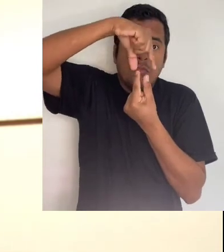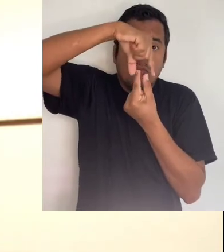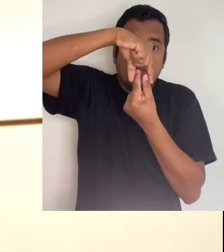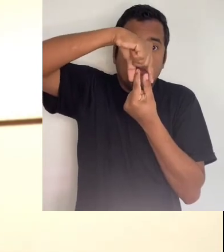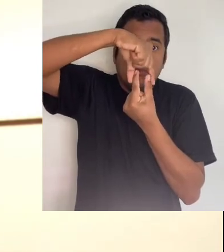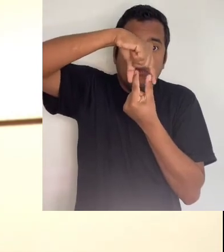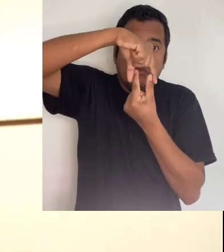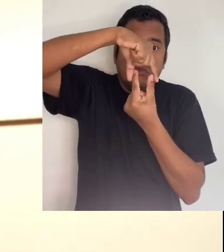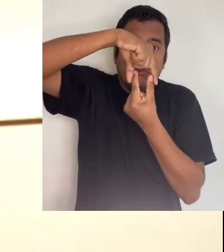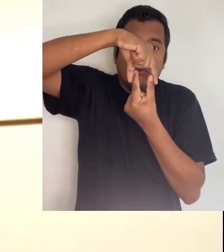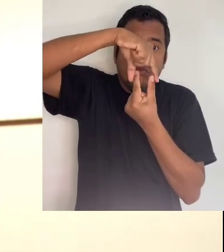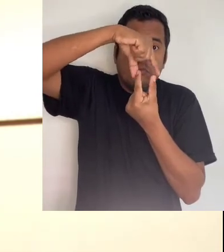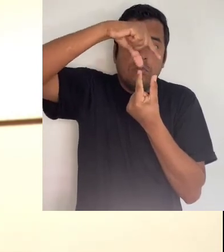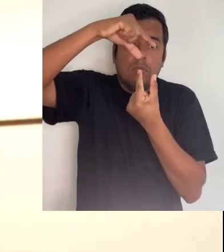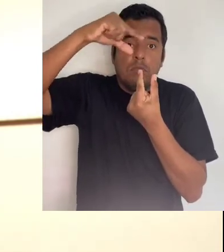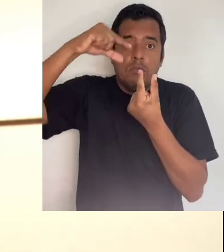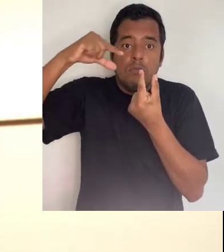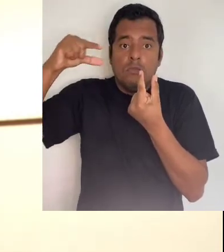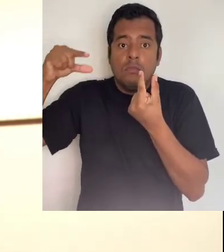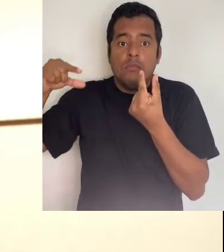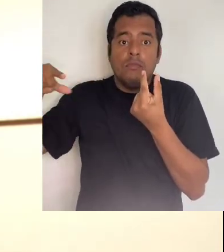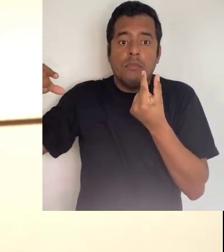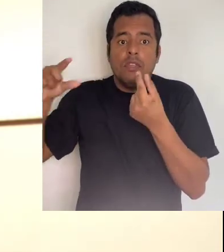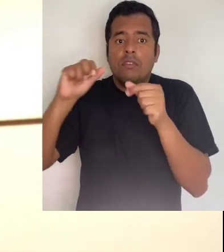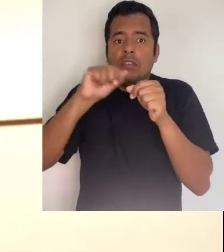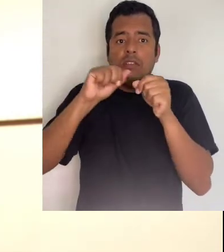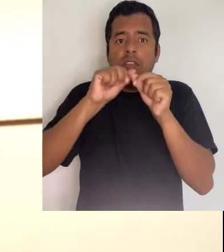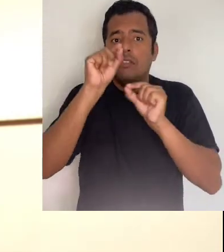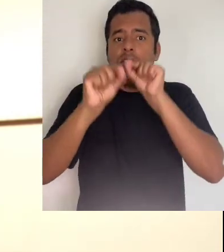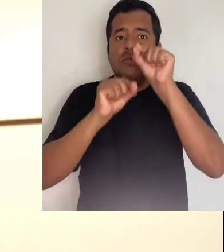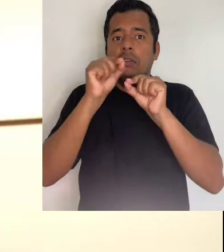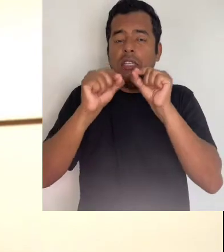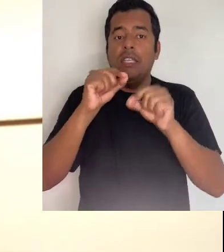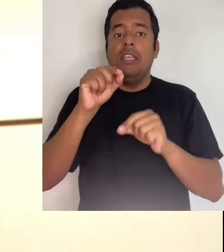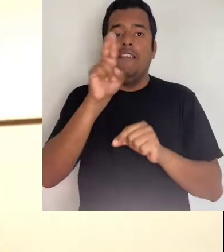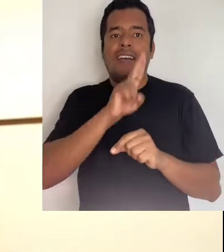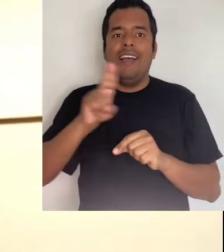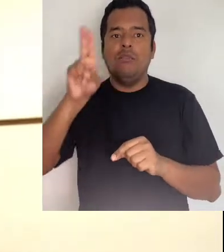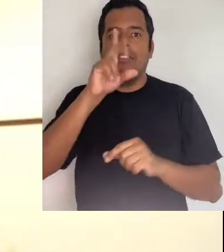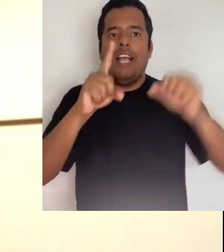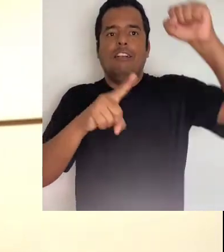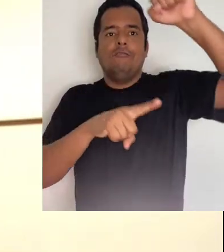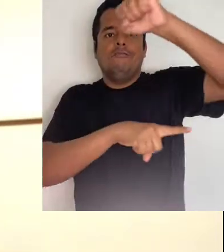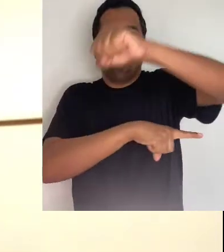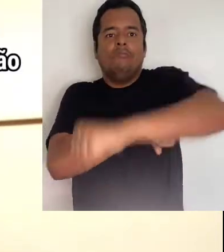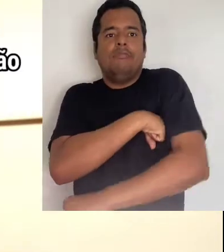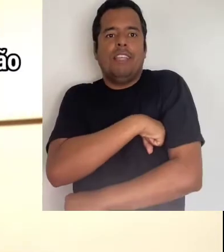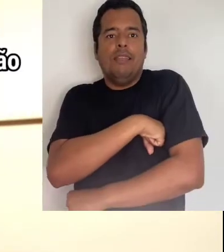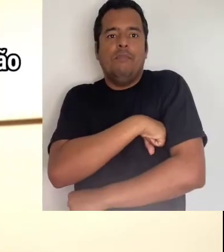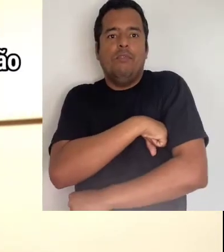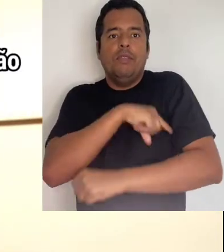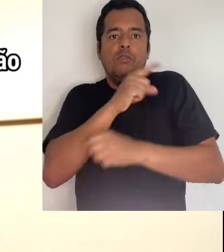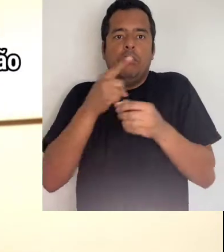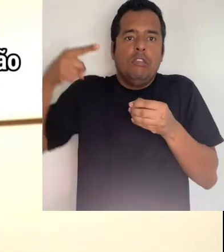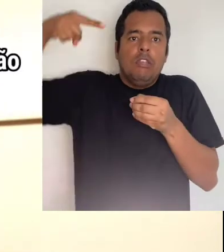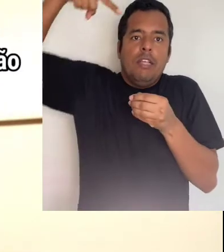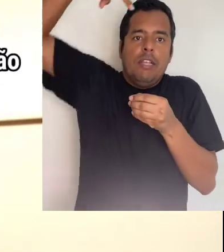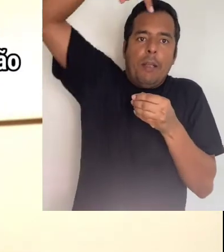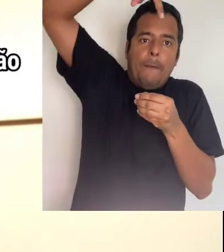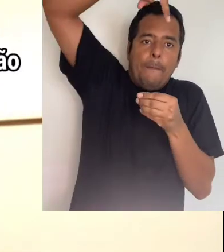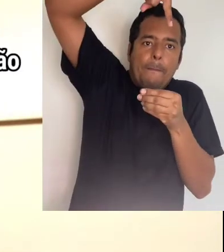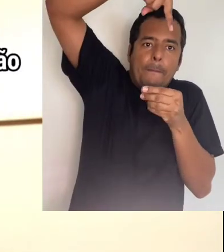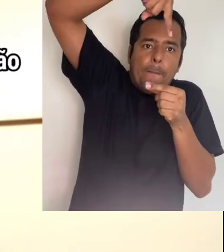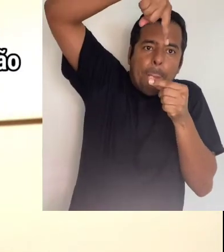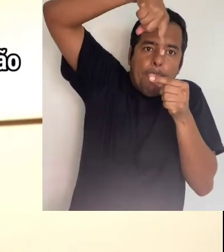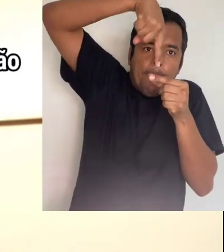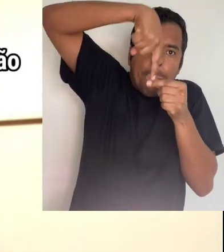vai estar acoplado justamente ao balão, tá? Aqui o que é que eu vou fazer? Eu vou colocar um termômetro aqui em cima,